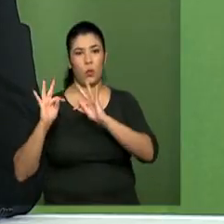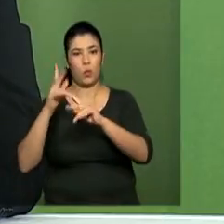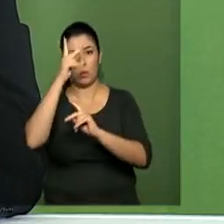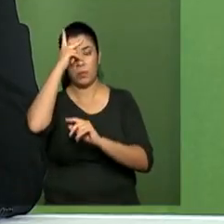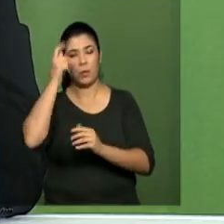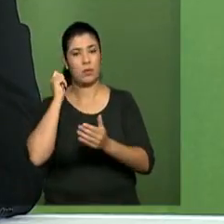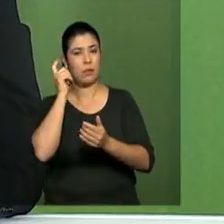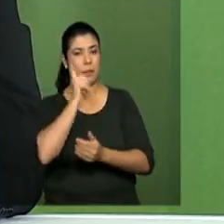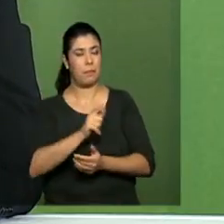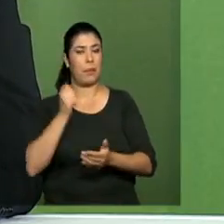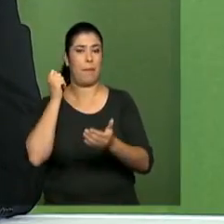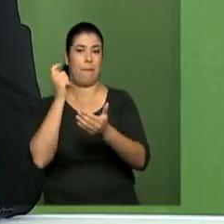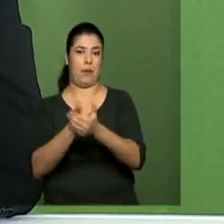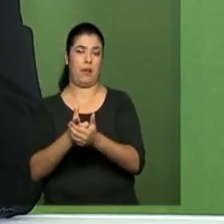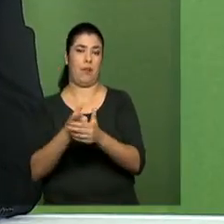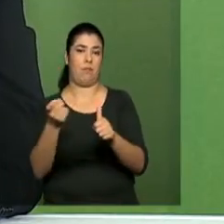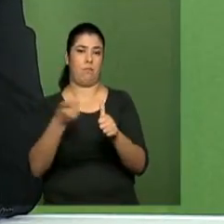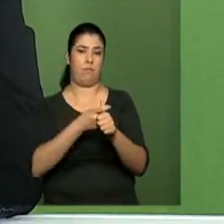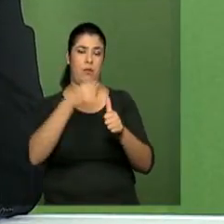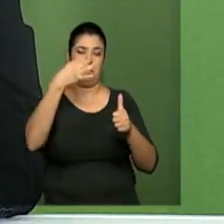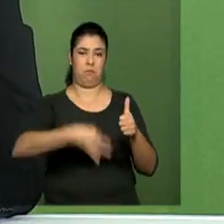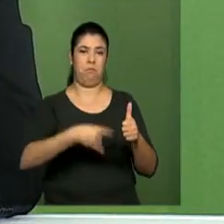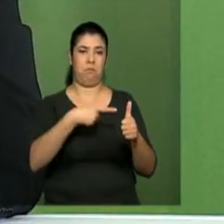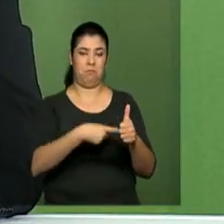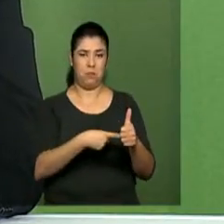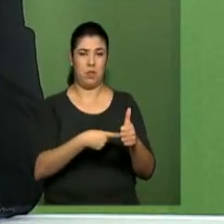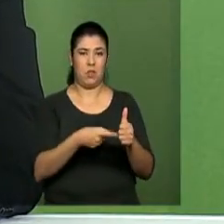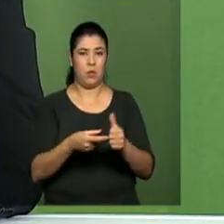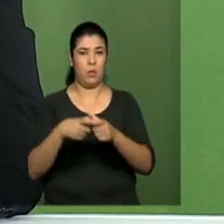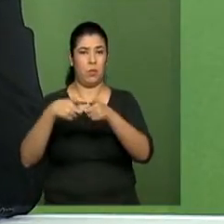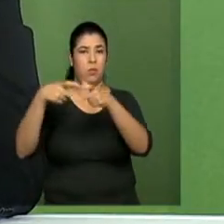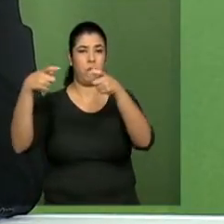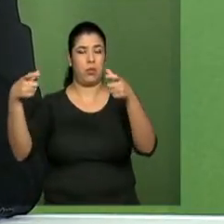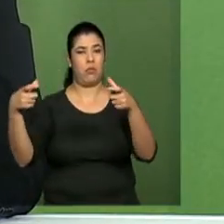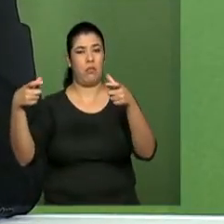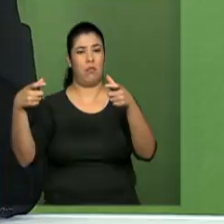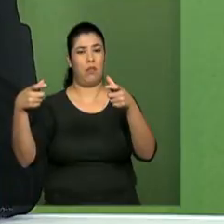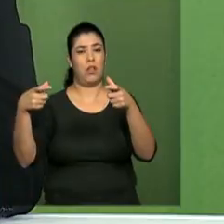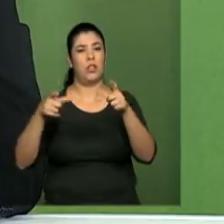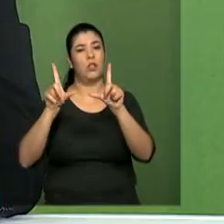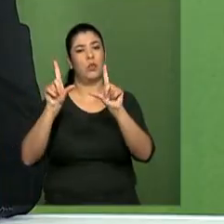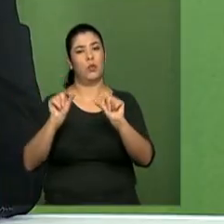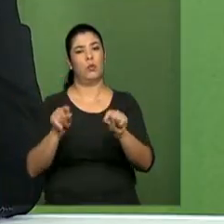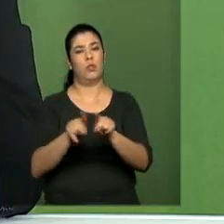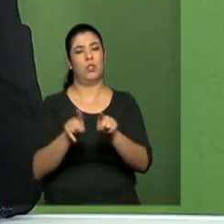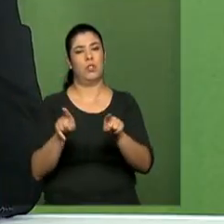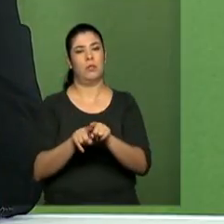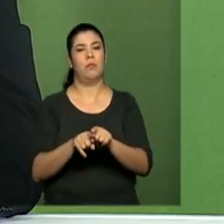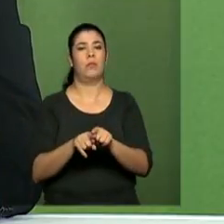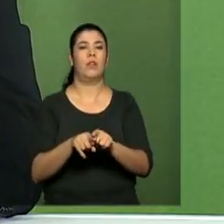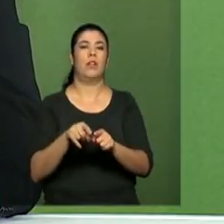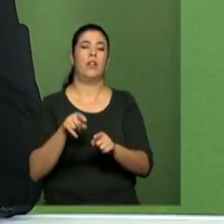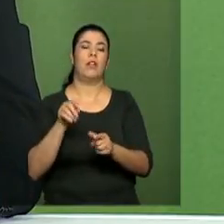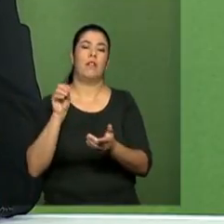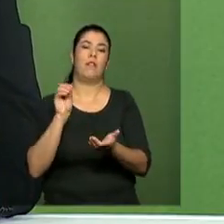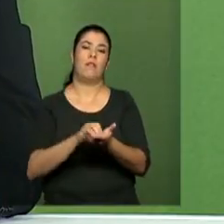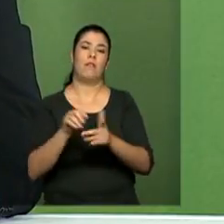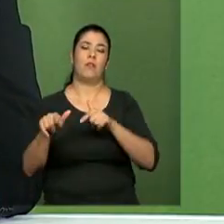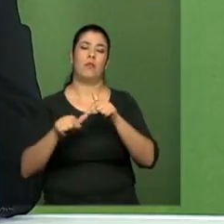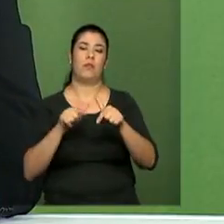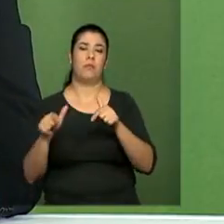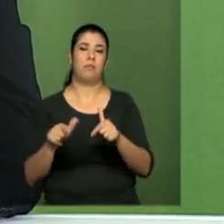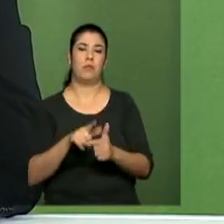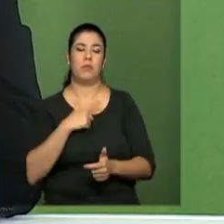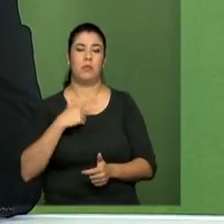arrecadação porque você tem mais gente você diminui a informalidade hoje o brasil ainda de uma